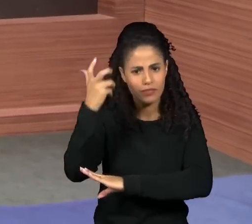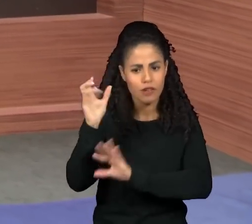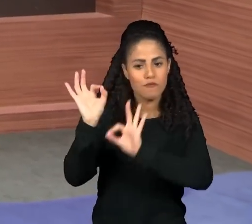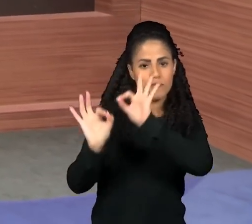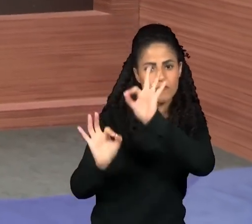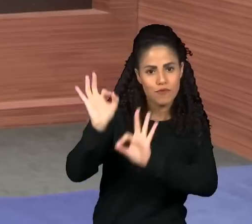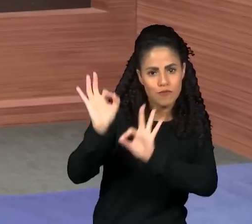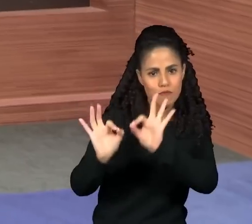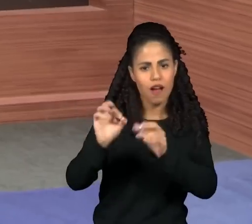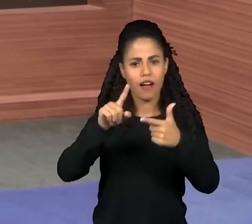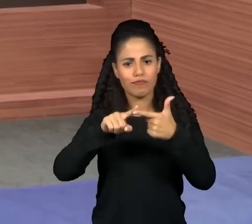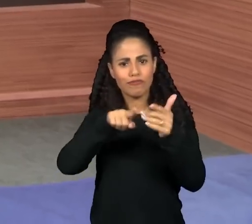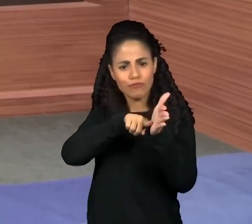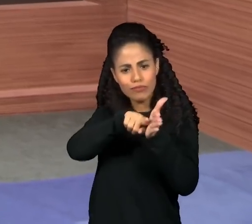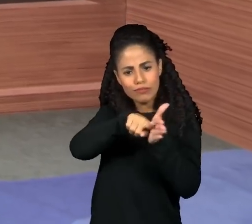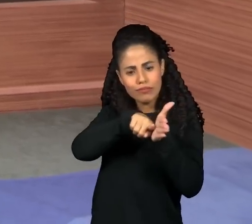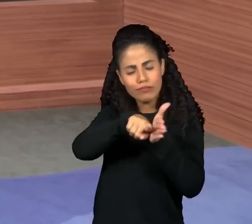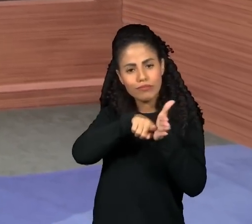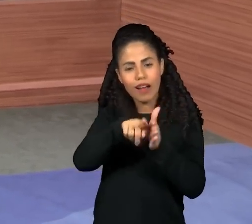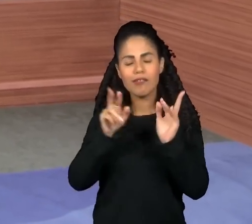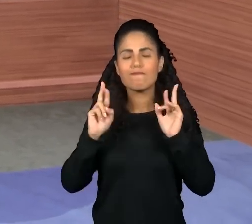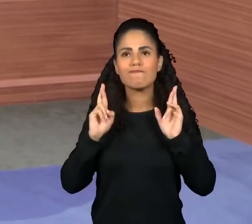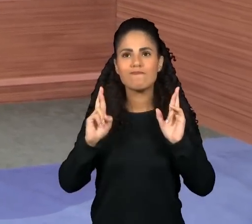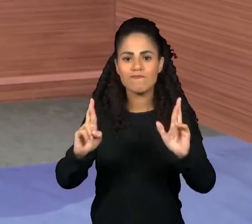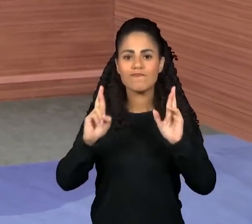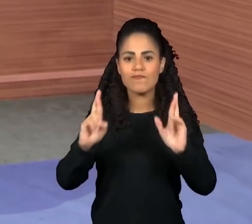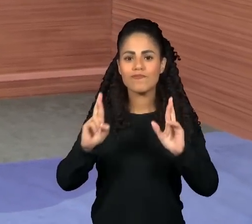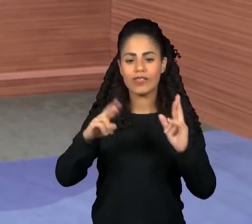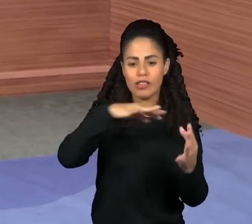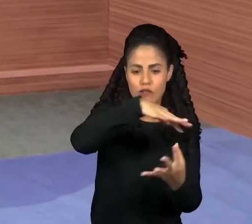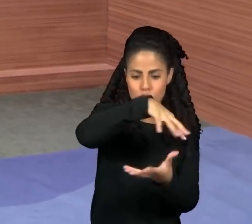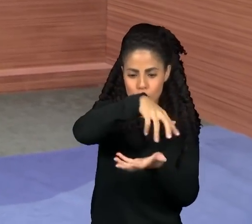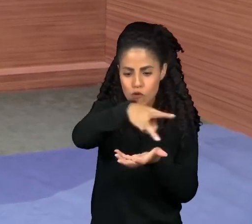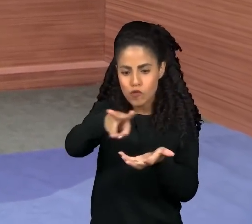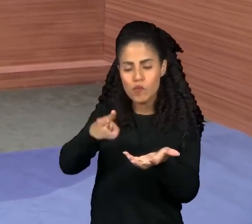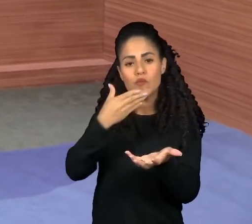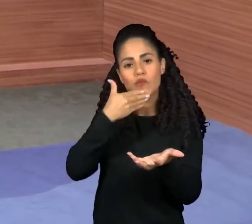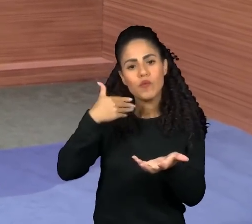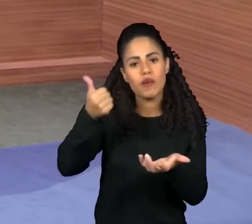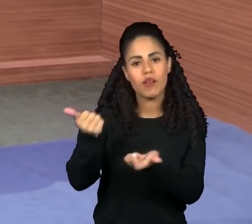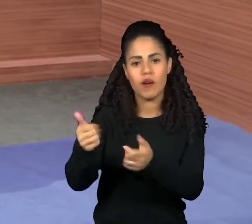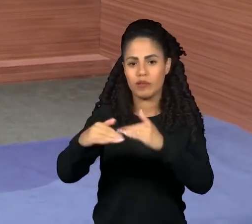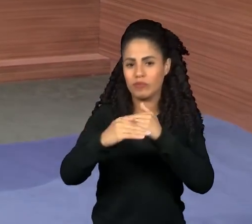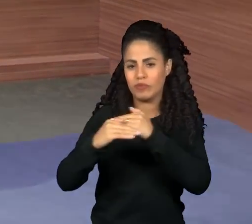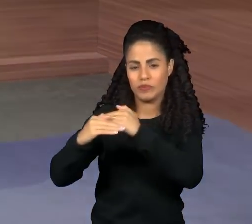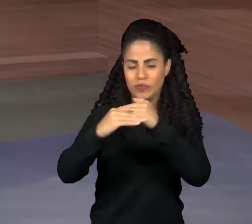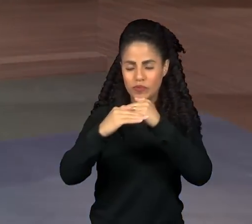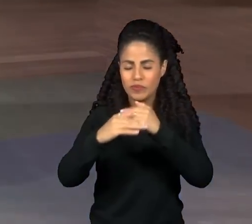projetos e pesquisas que nos dão esperança de um mundo melhor para todos.